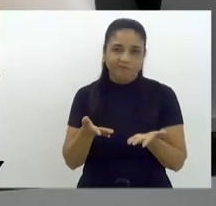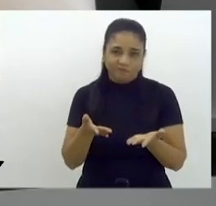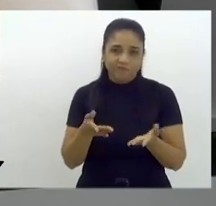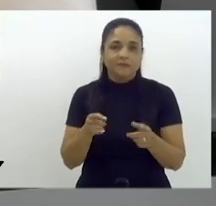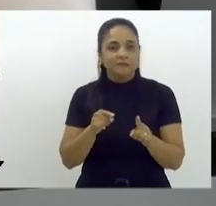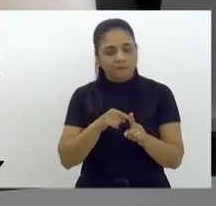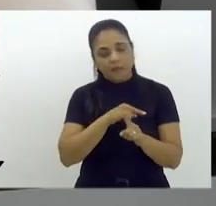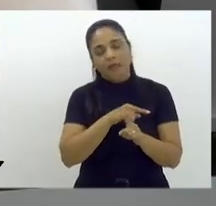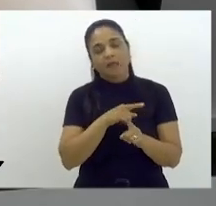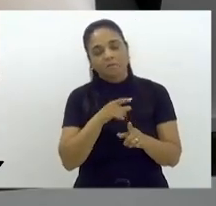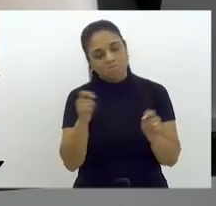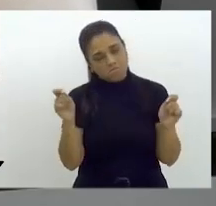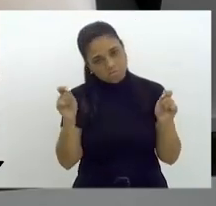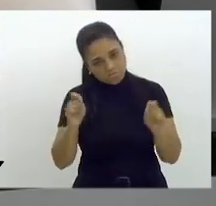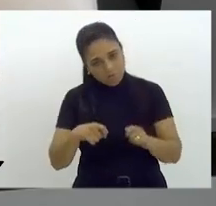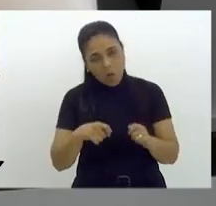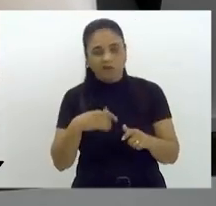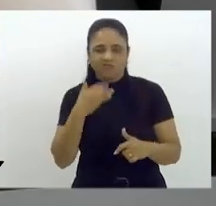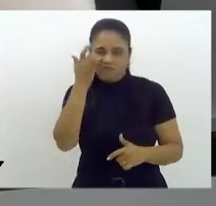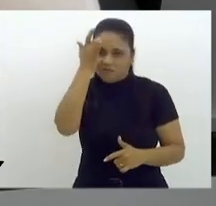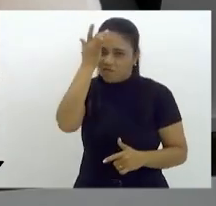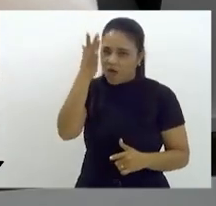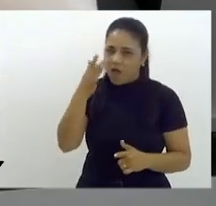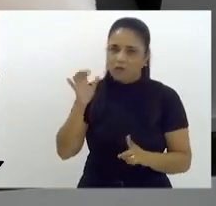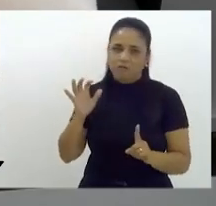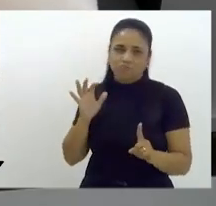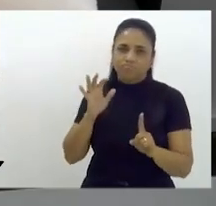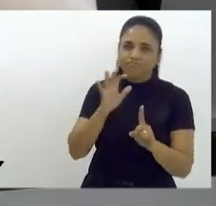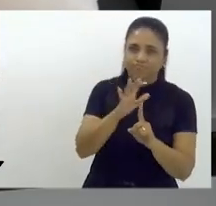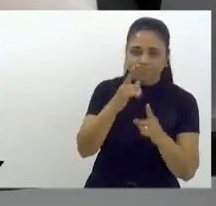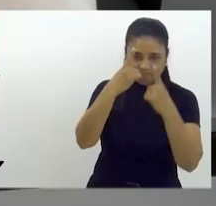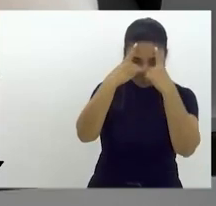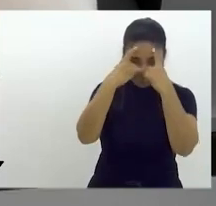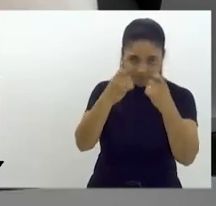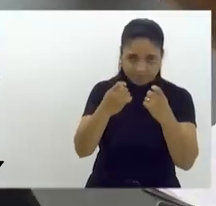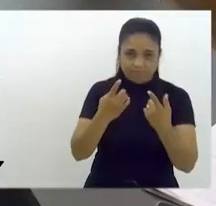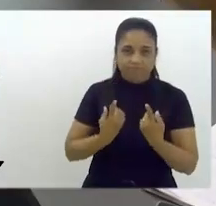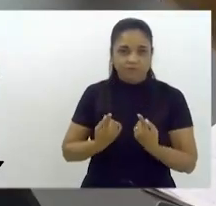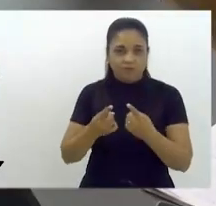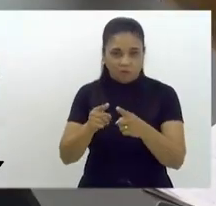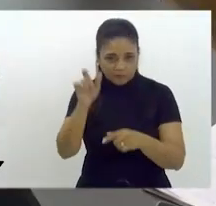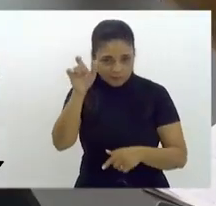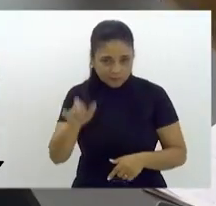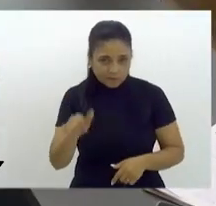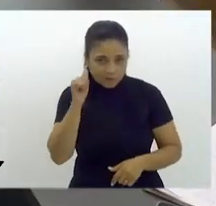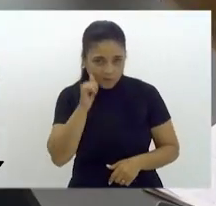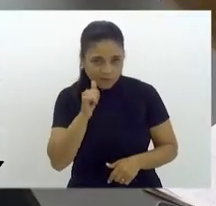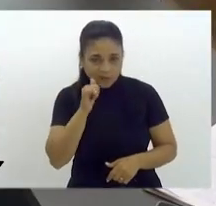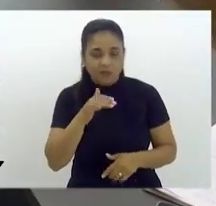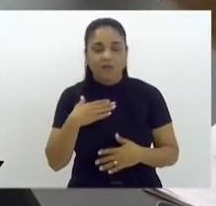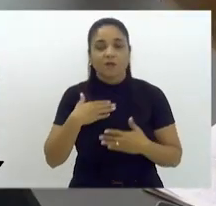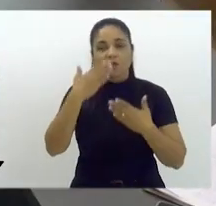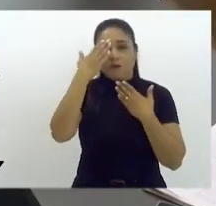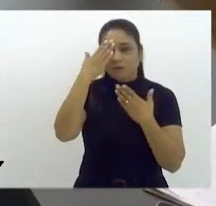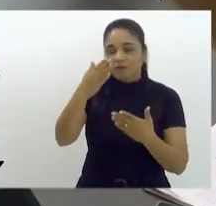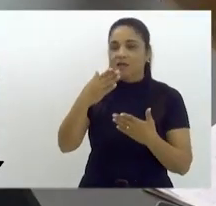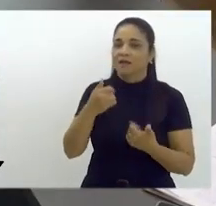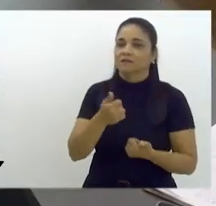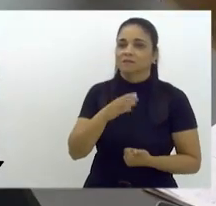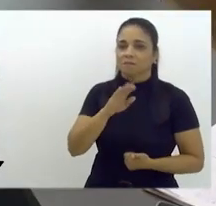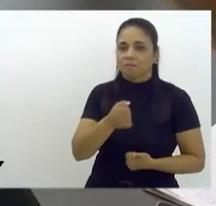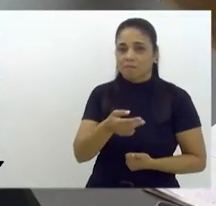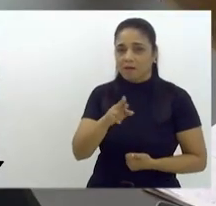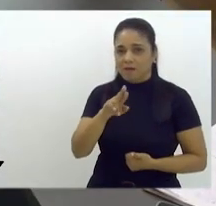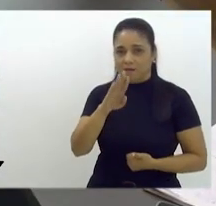um alvo também mais fácil né desse tipo de crime obrigada doutora por favor